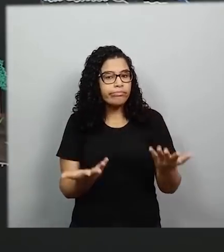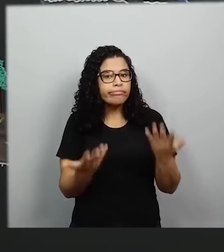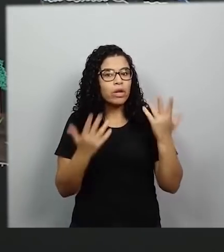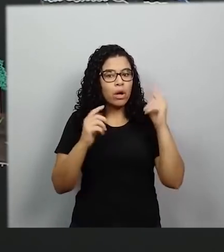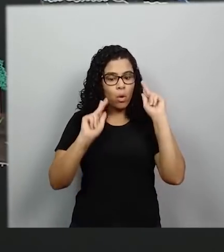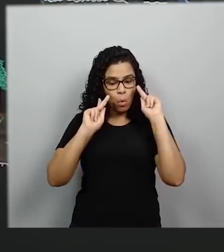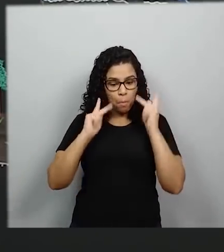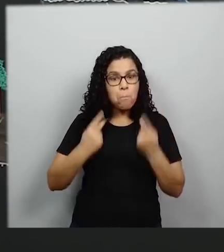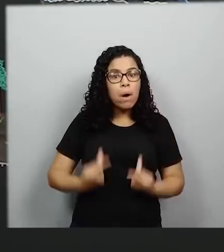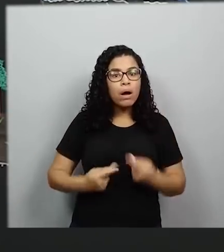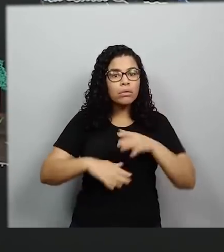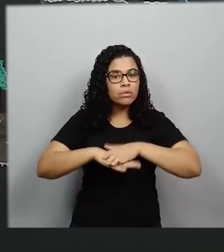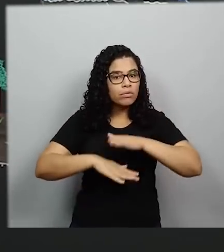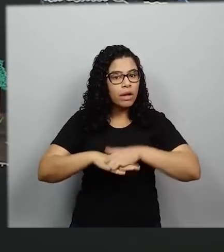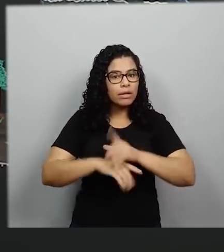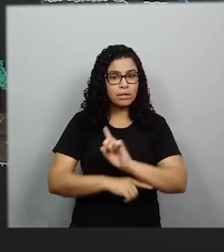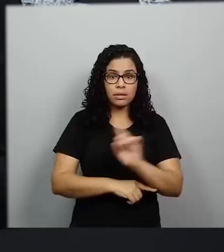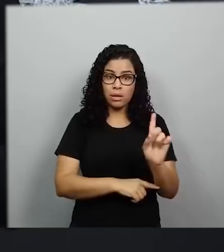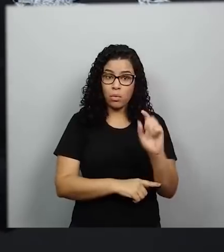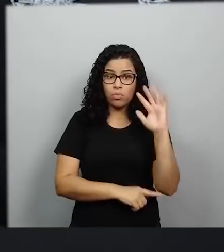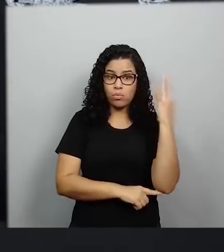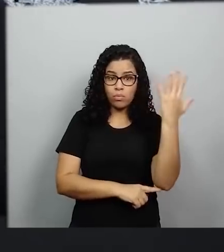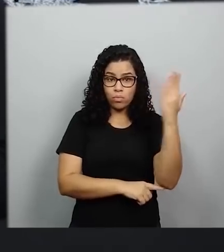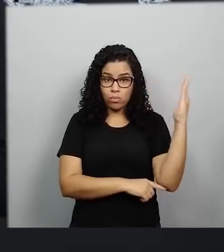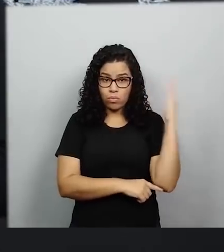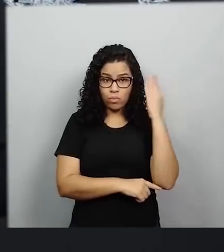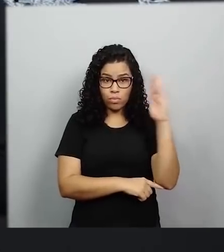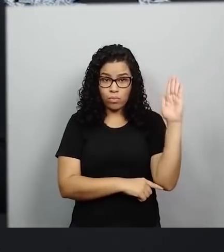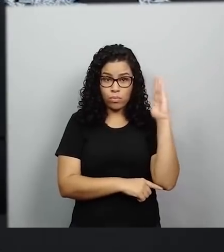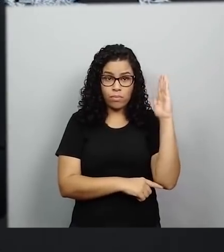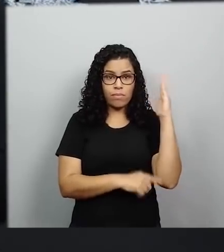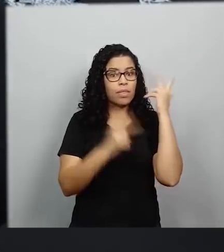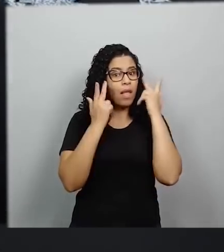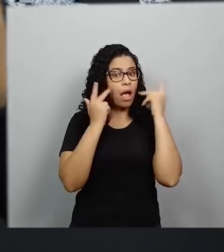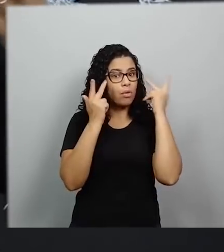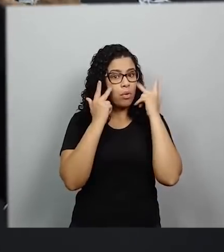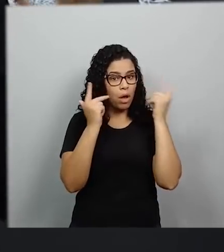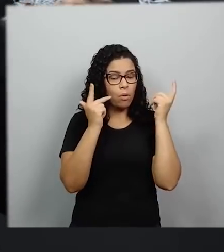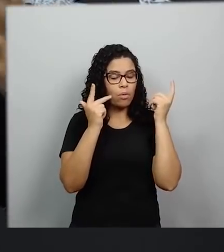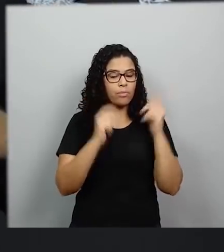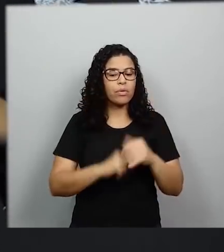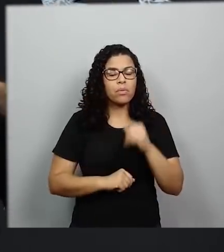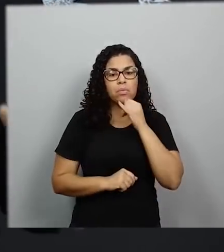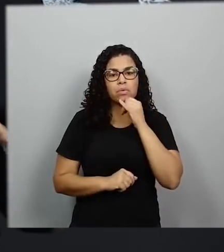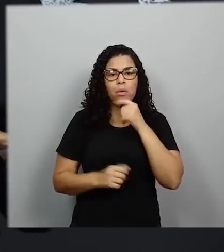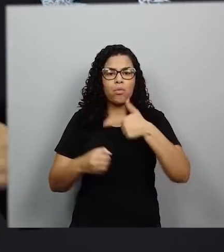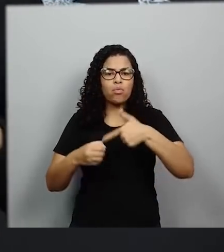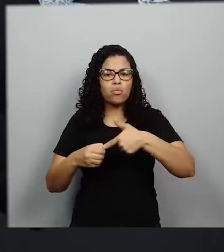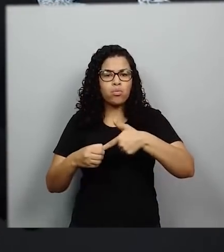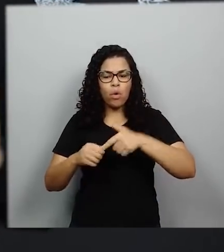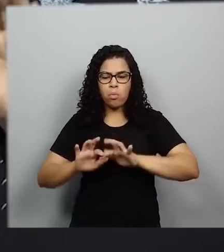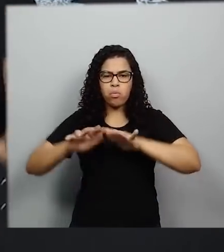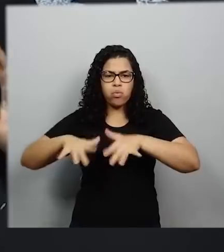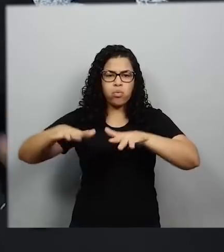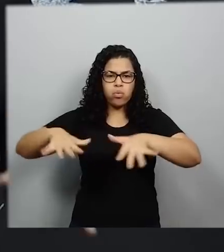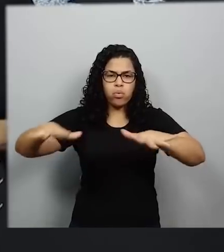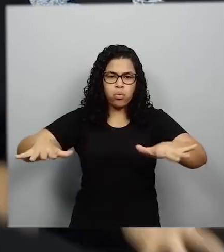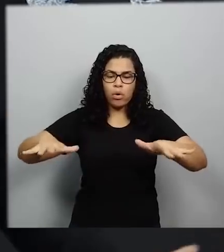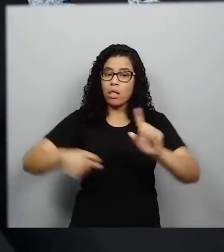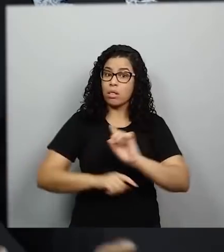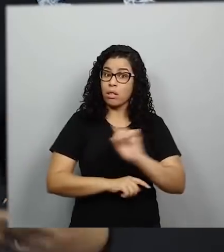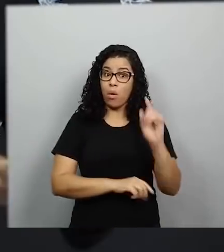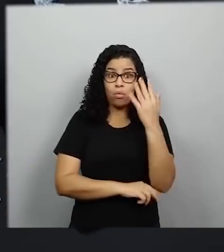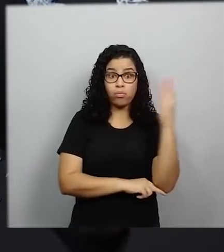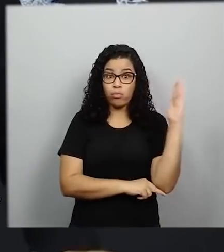não enquadre como um desastre natural ou como um fenômeno natural. Ah, teve um grande derramamento de petróleo. Isso não é um